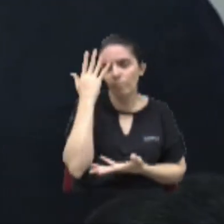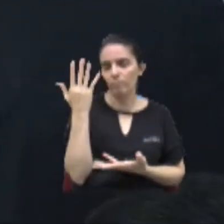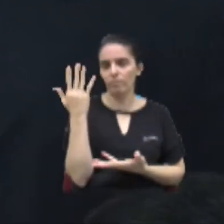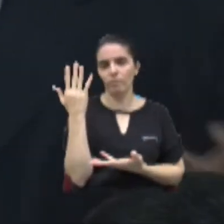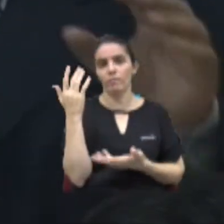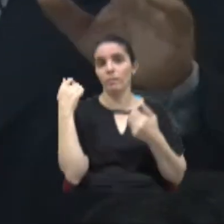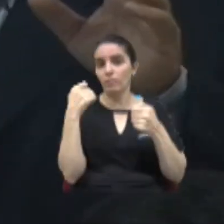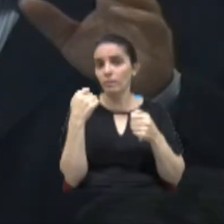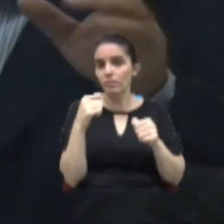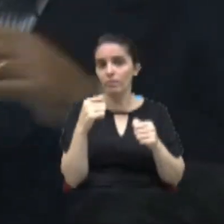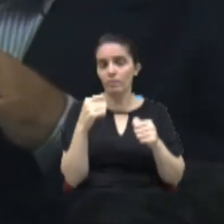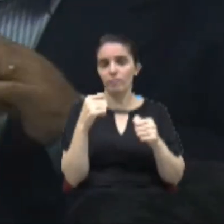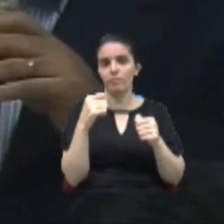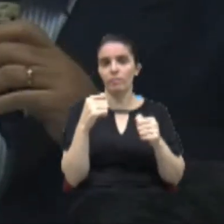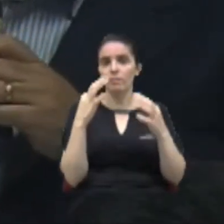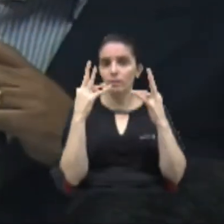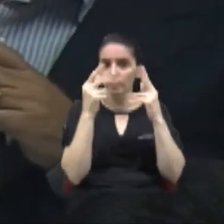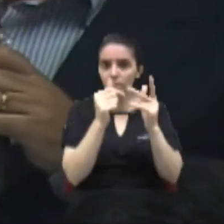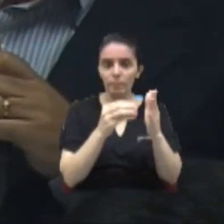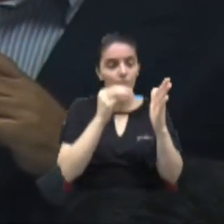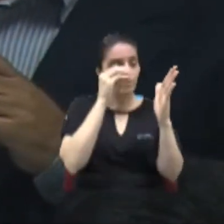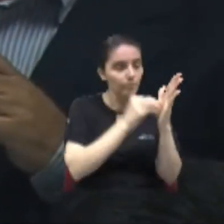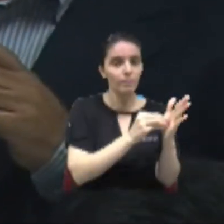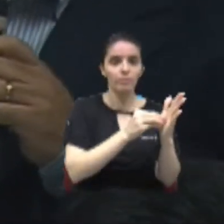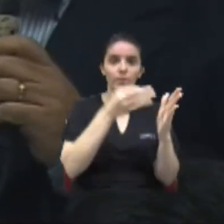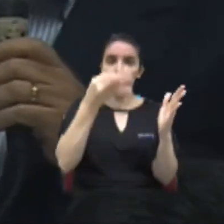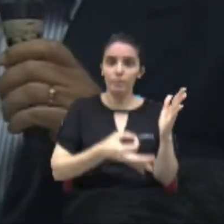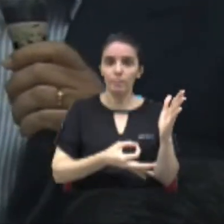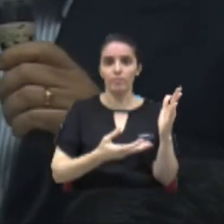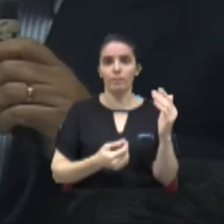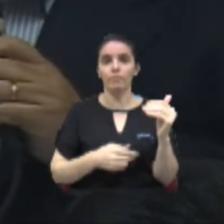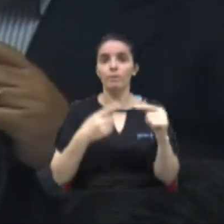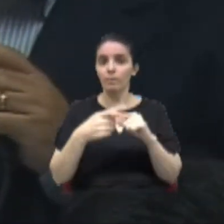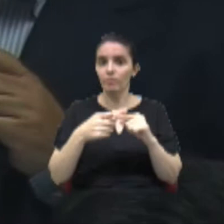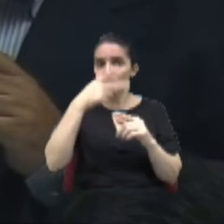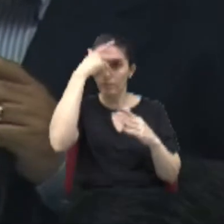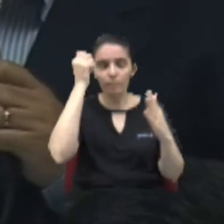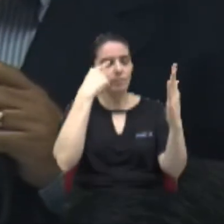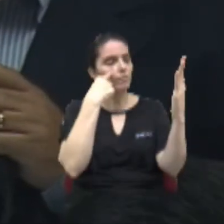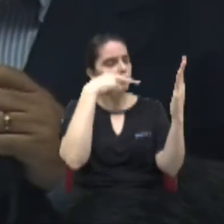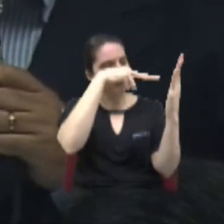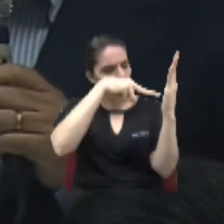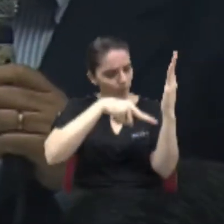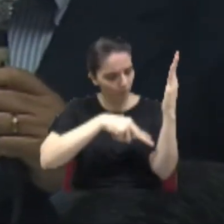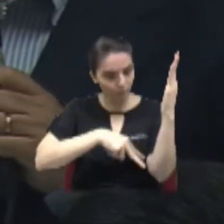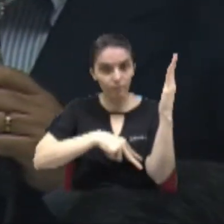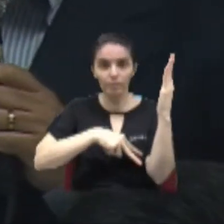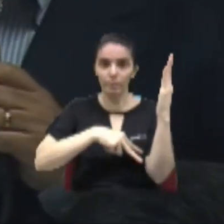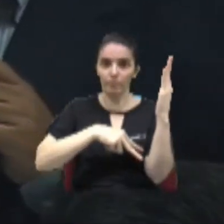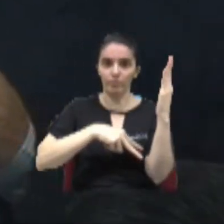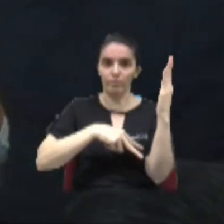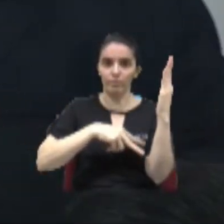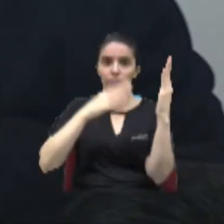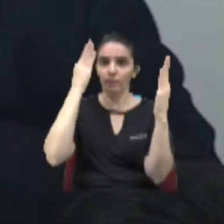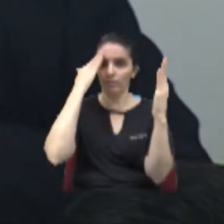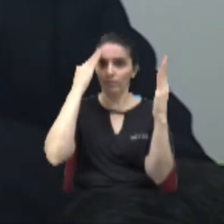na fila, ela perde o direito de entrar para adquirir seu imóvel. Me lembro disso